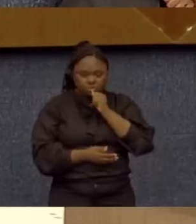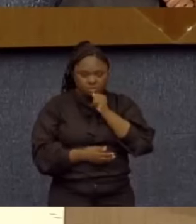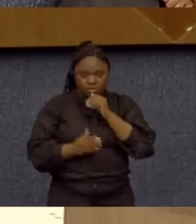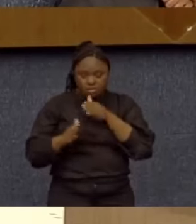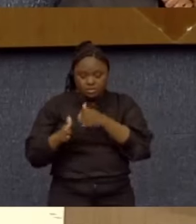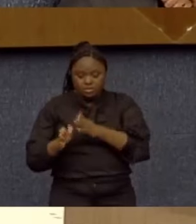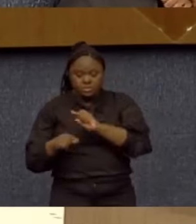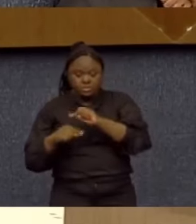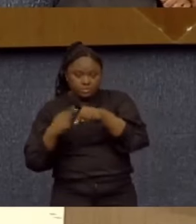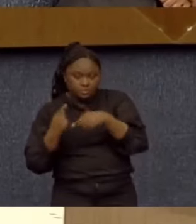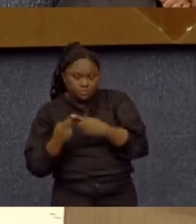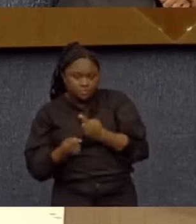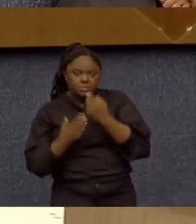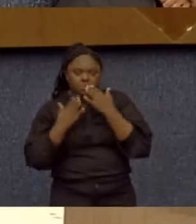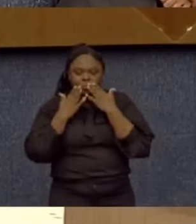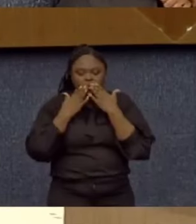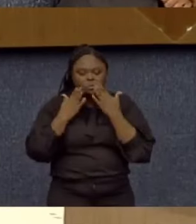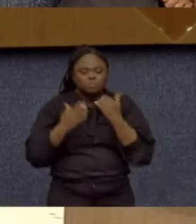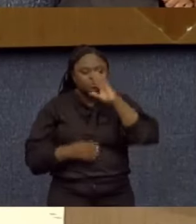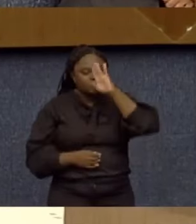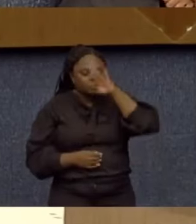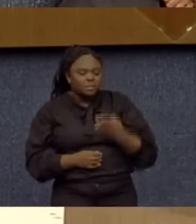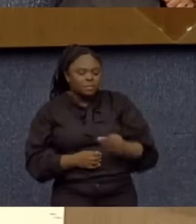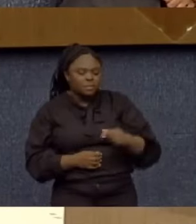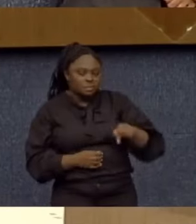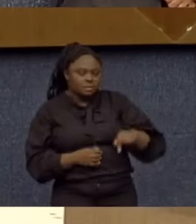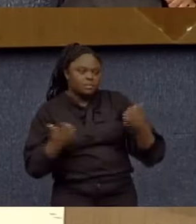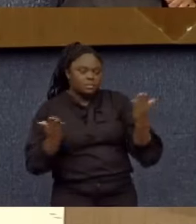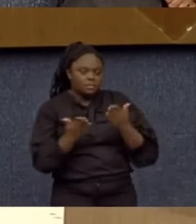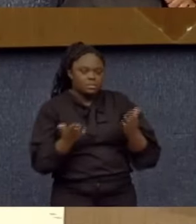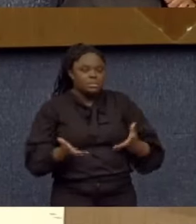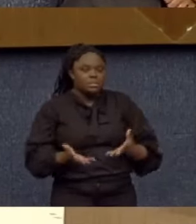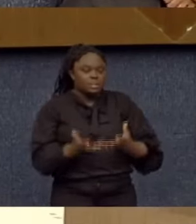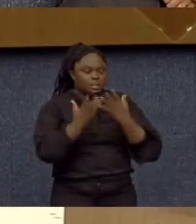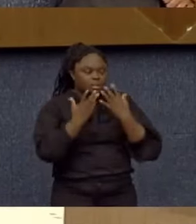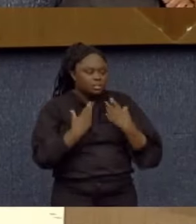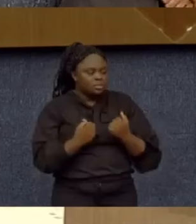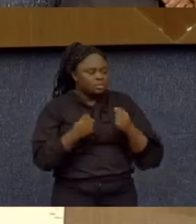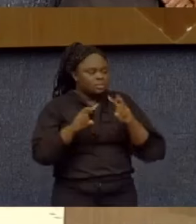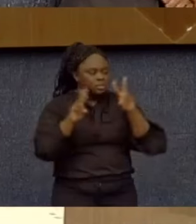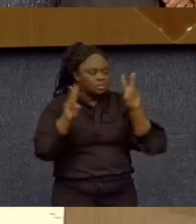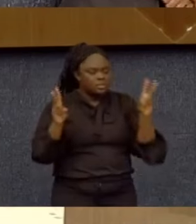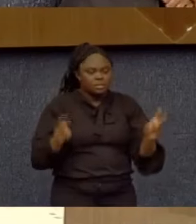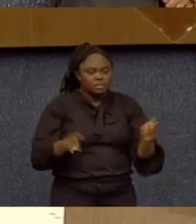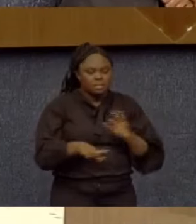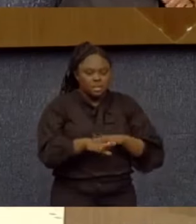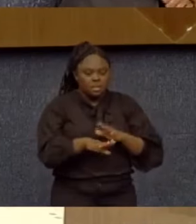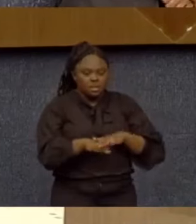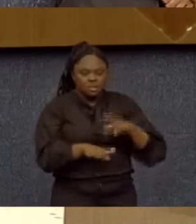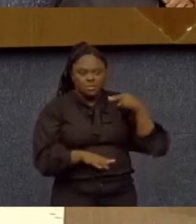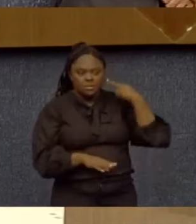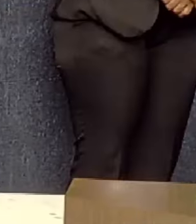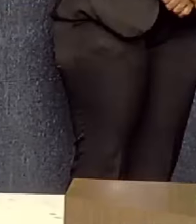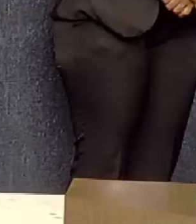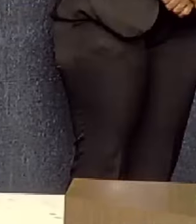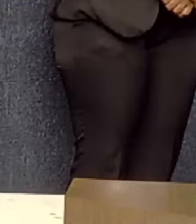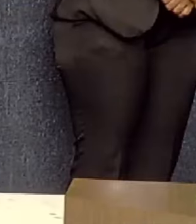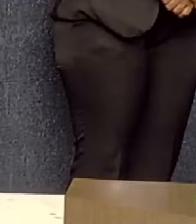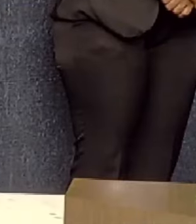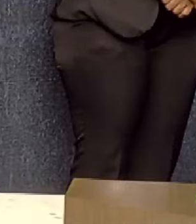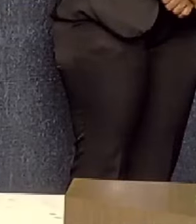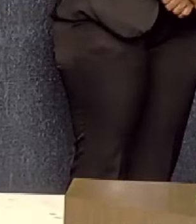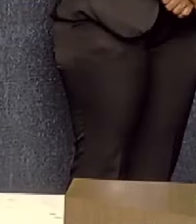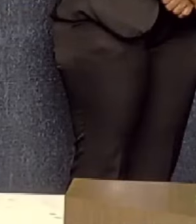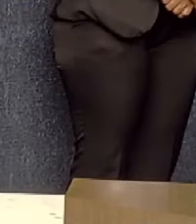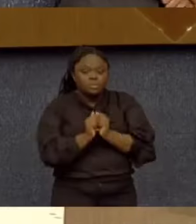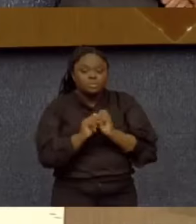ali. É uma honra muito grande estar aqui hoje, recebendo esse título das mãos do vereador Vanderlei Porto e